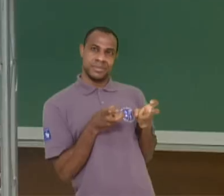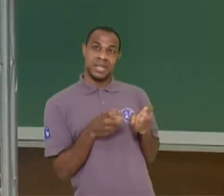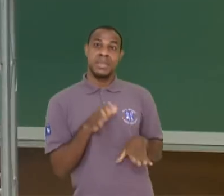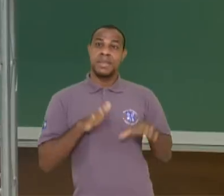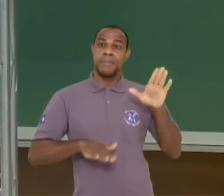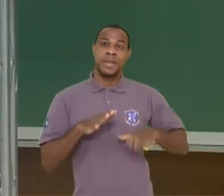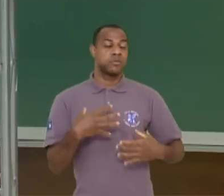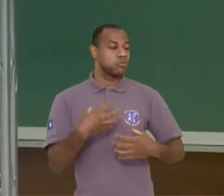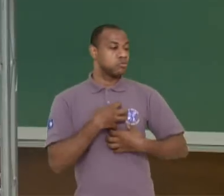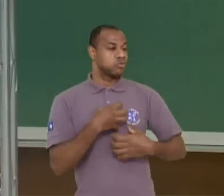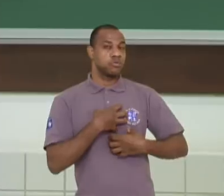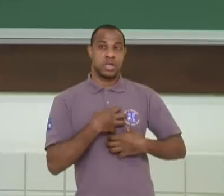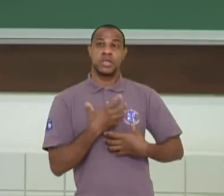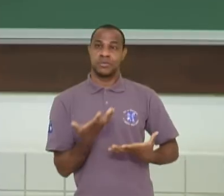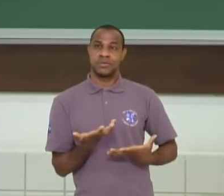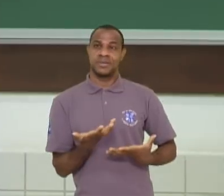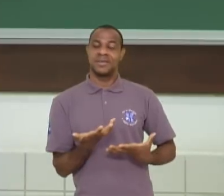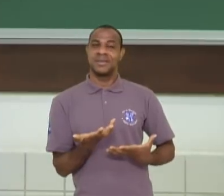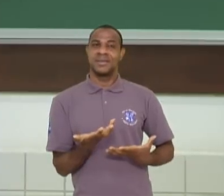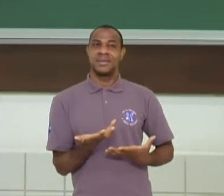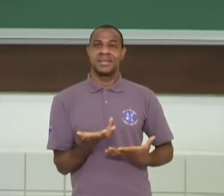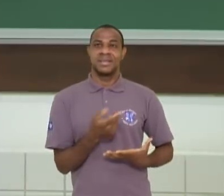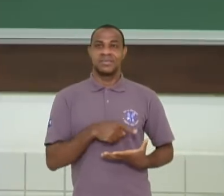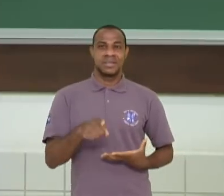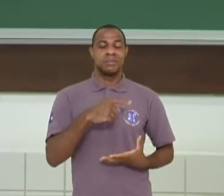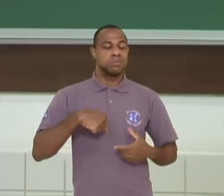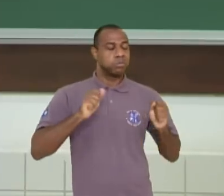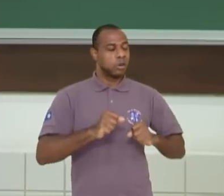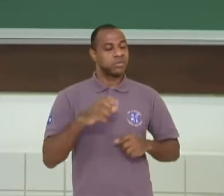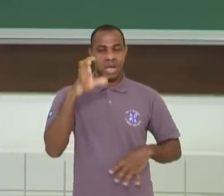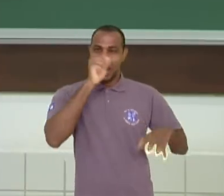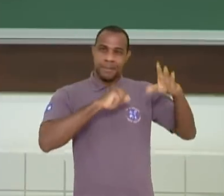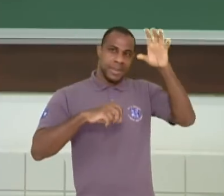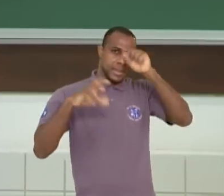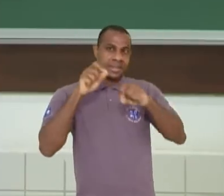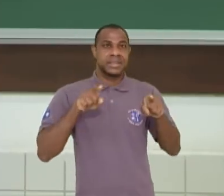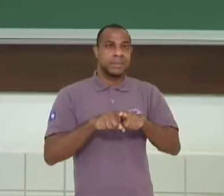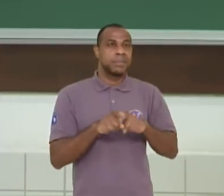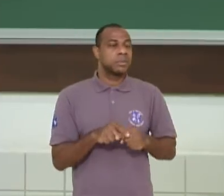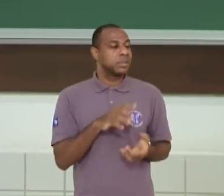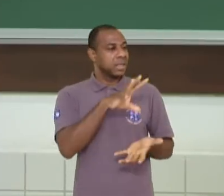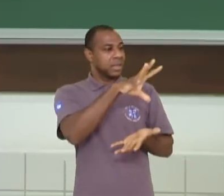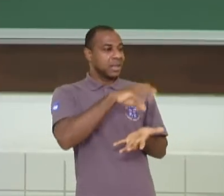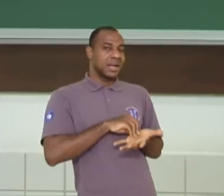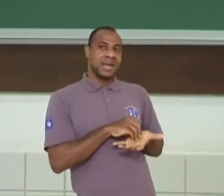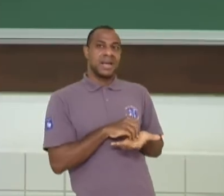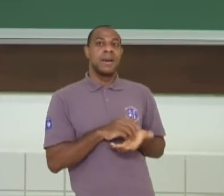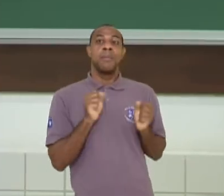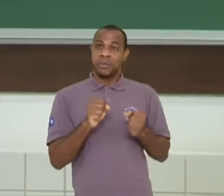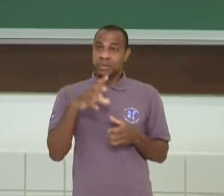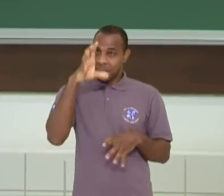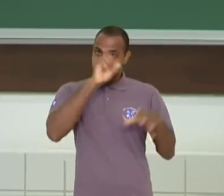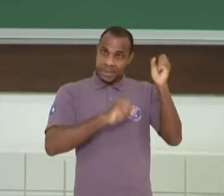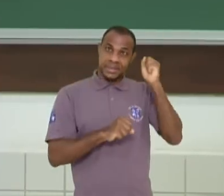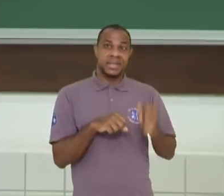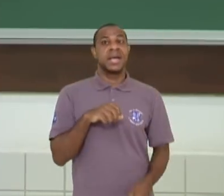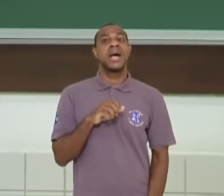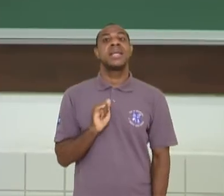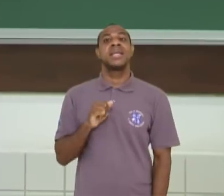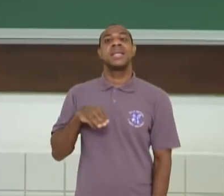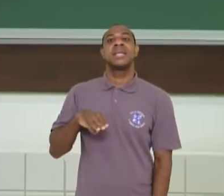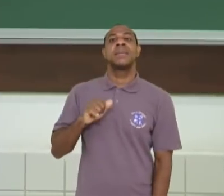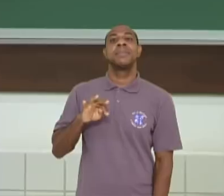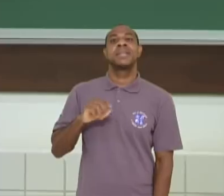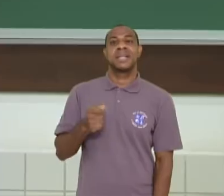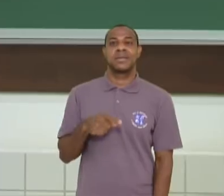que é colocado, a pessoa acaba aprendendo e muito com a replicação do outro, né? Então observa-se